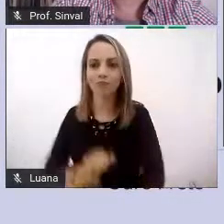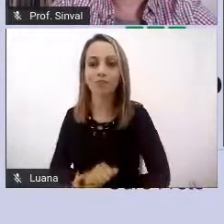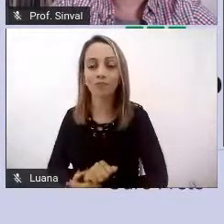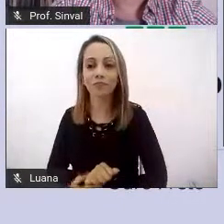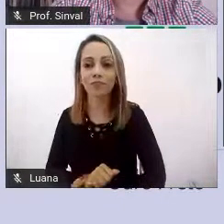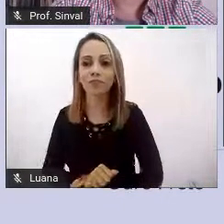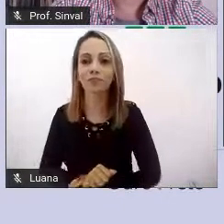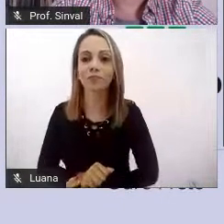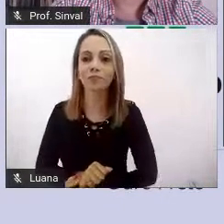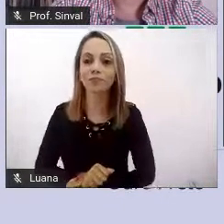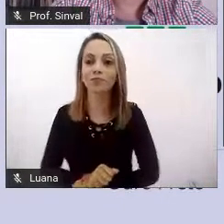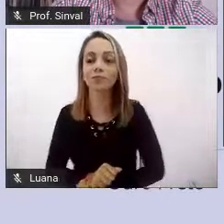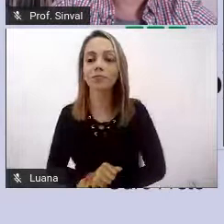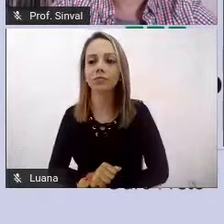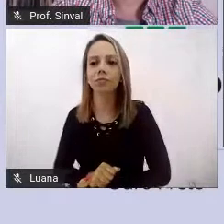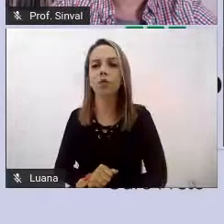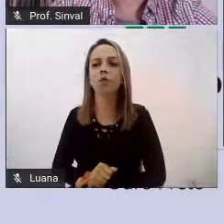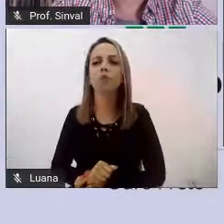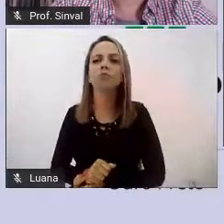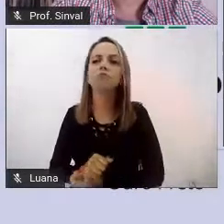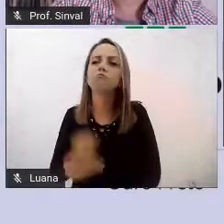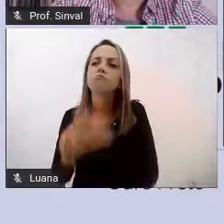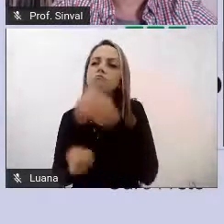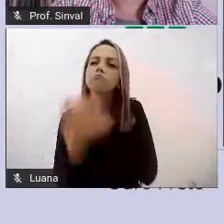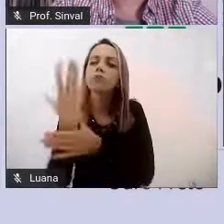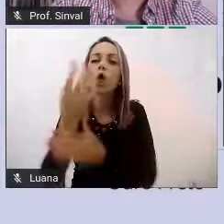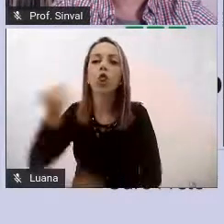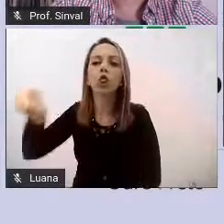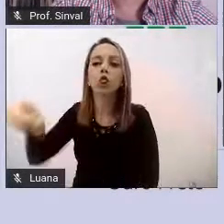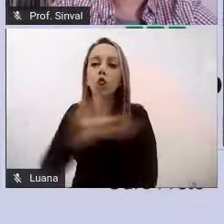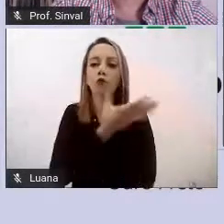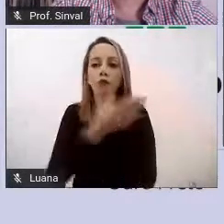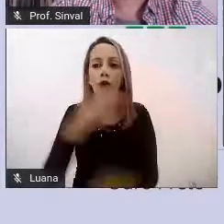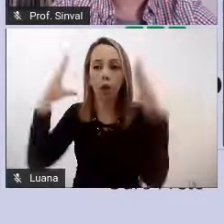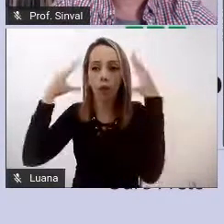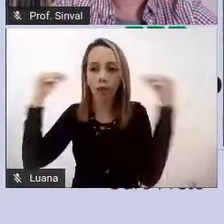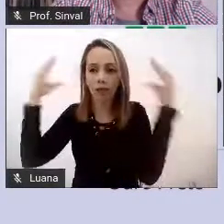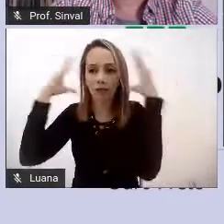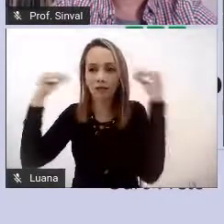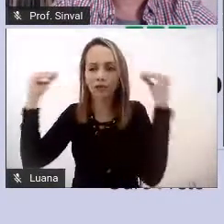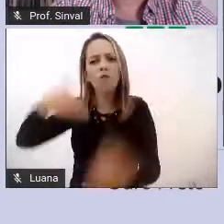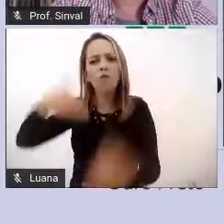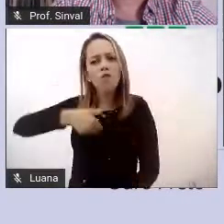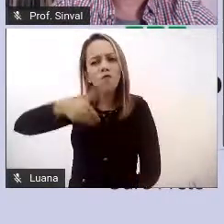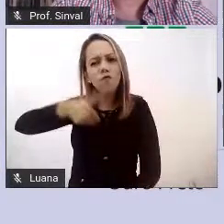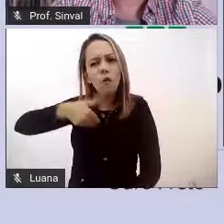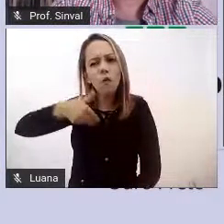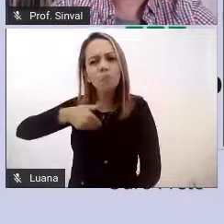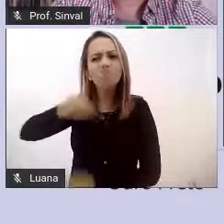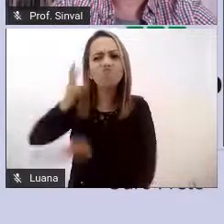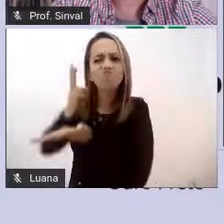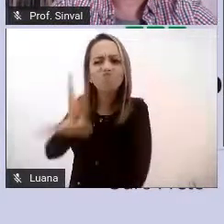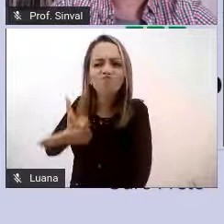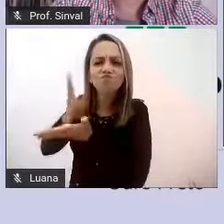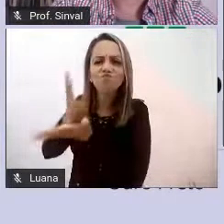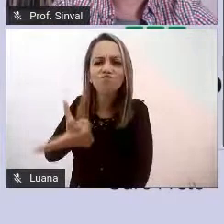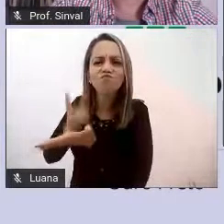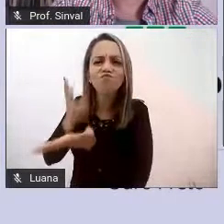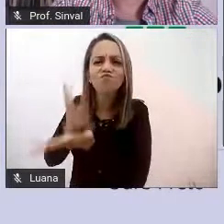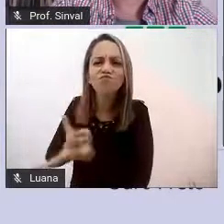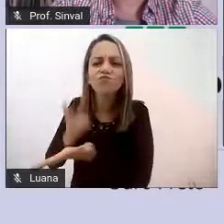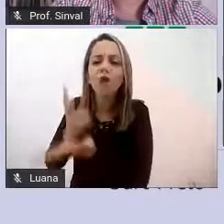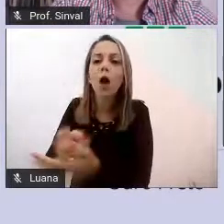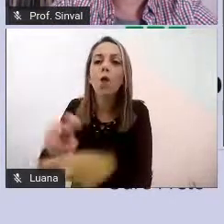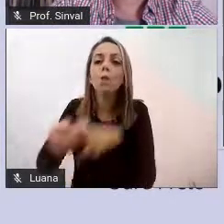da Nova Holanda foram marcados por momentos de fome muito persistente, principalmente em razão das condições de vida,